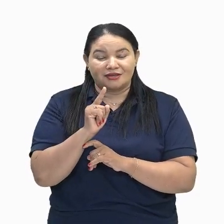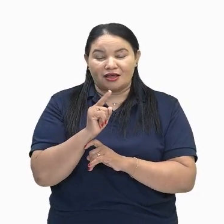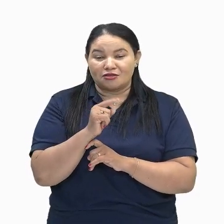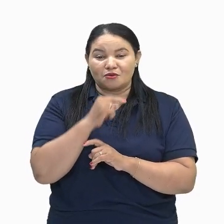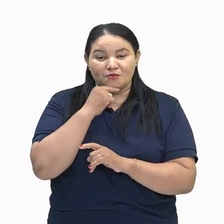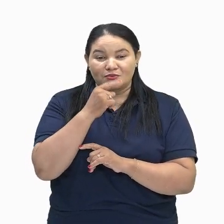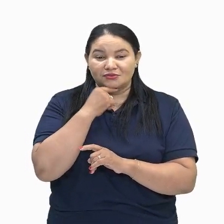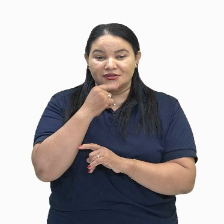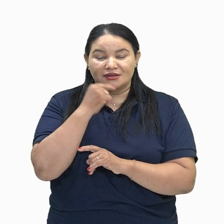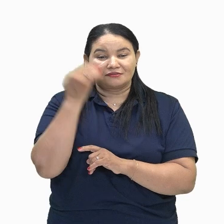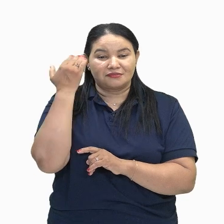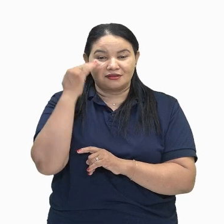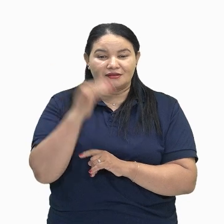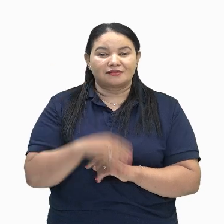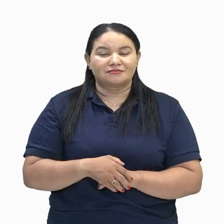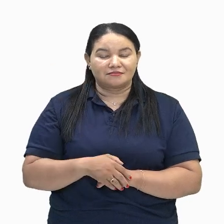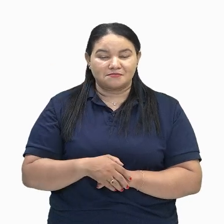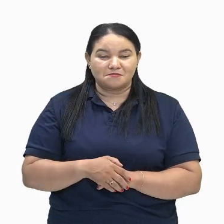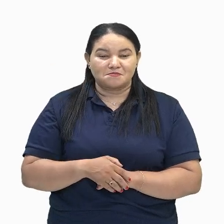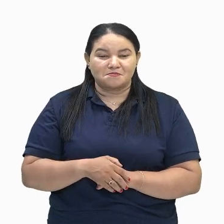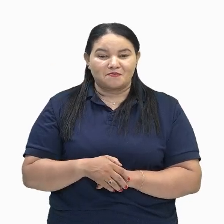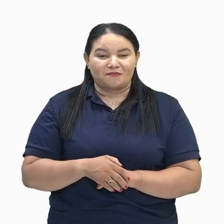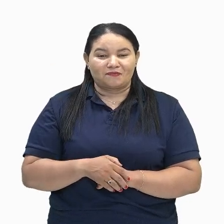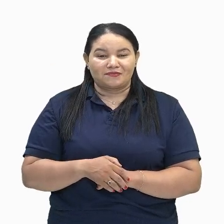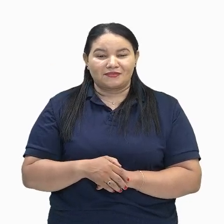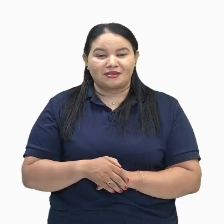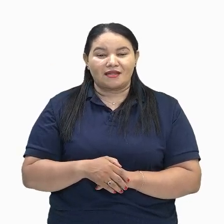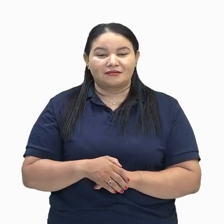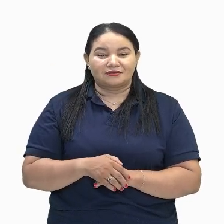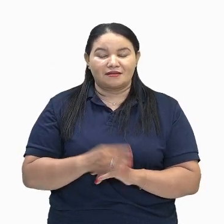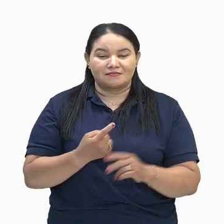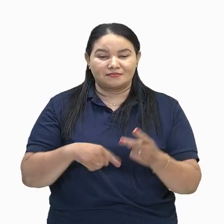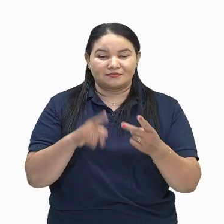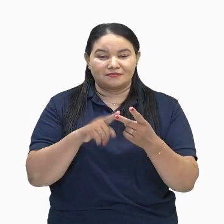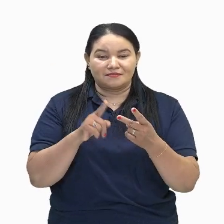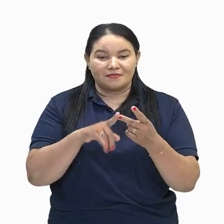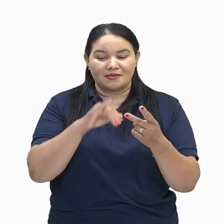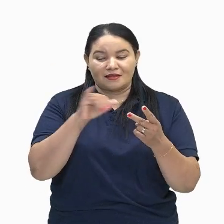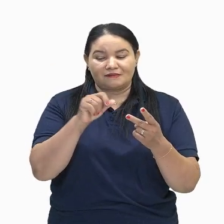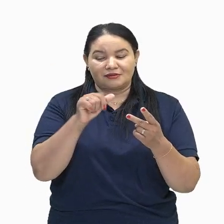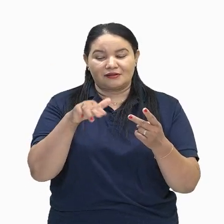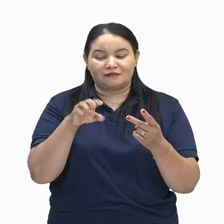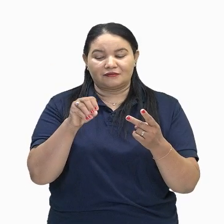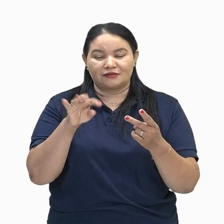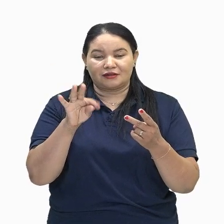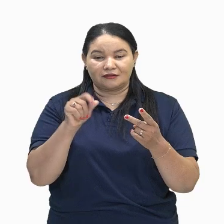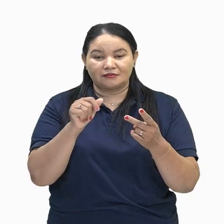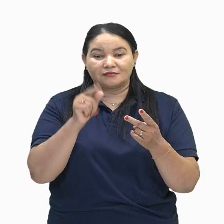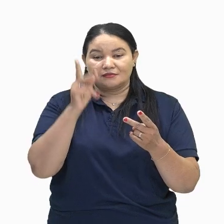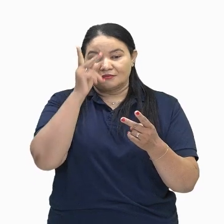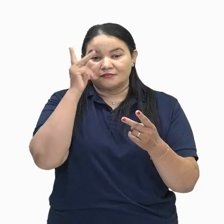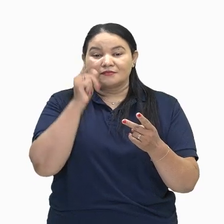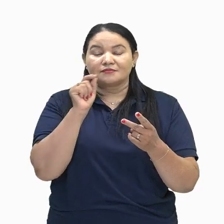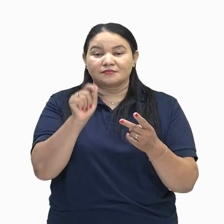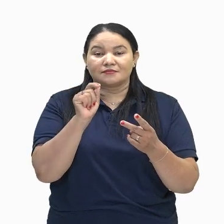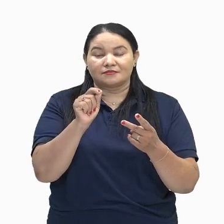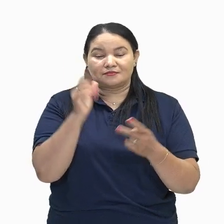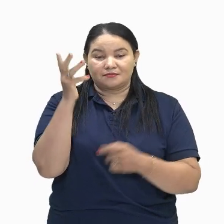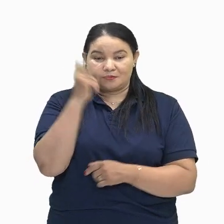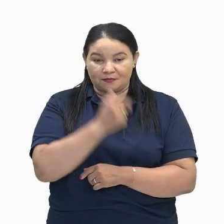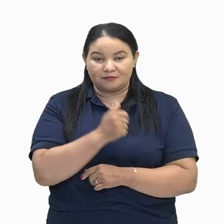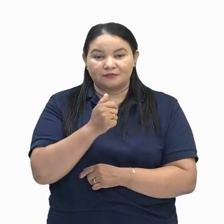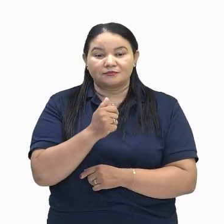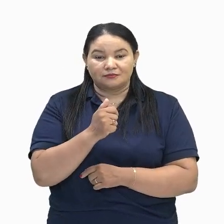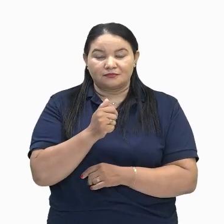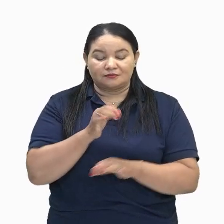fazer uma interpretação adequada do texto, né? Já nota que ou quem chama a atenção pela elegância, ou